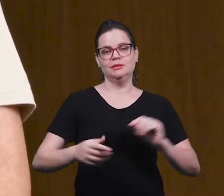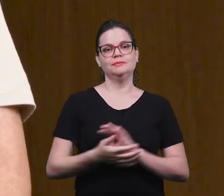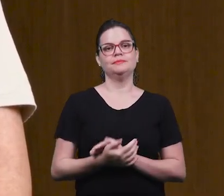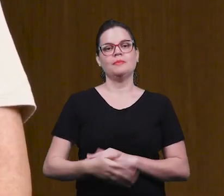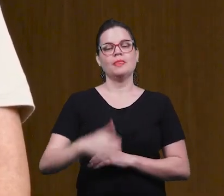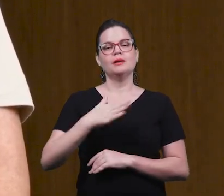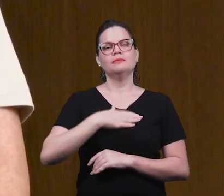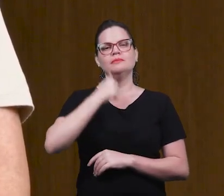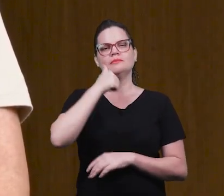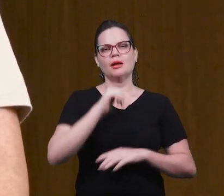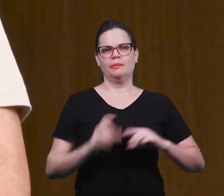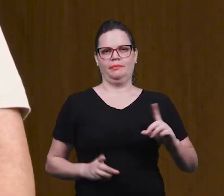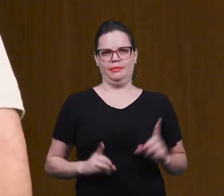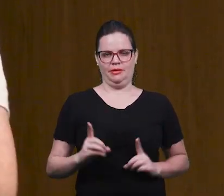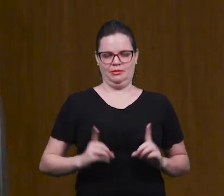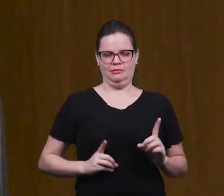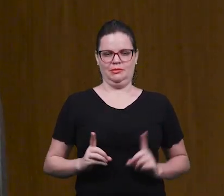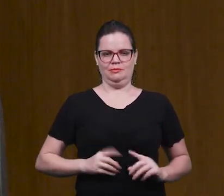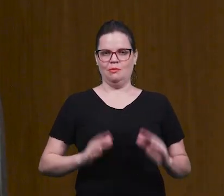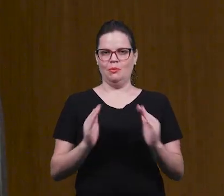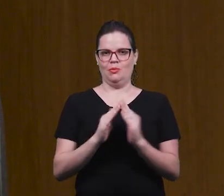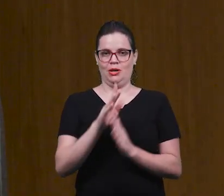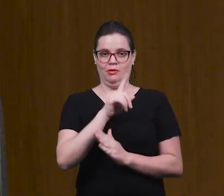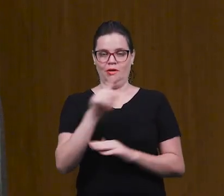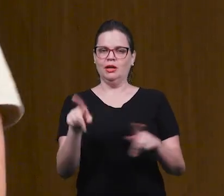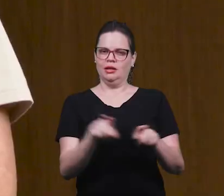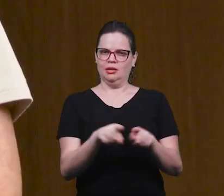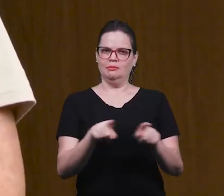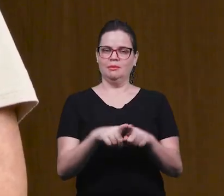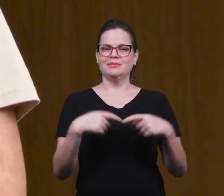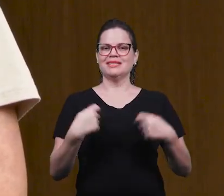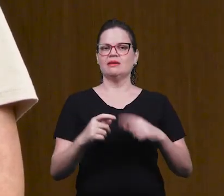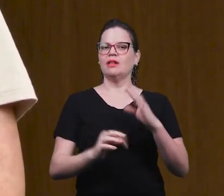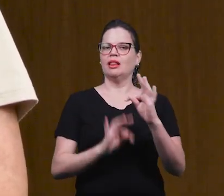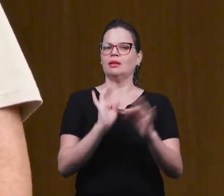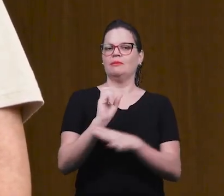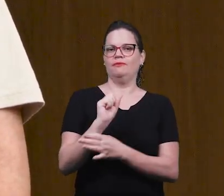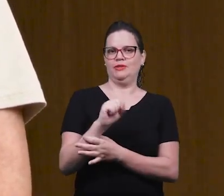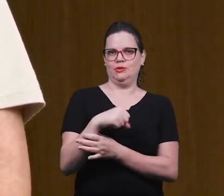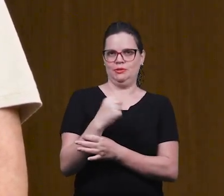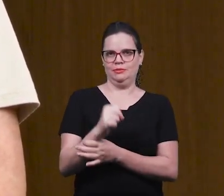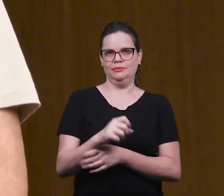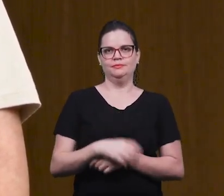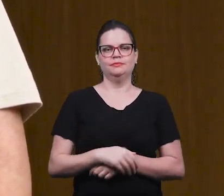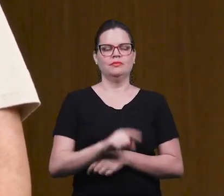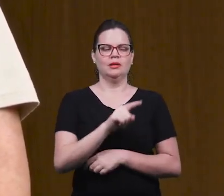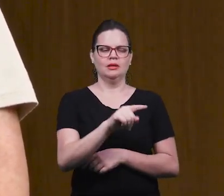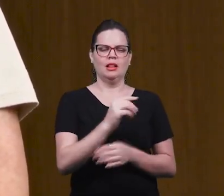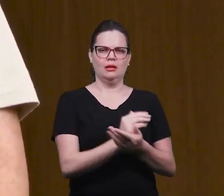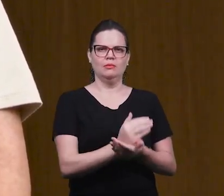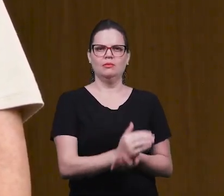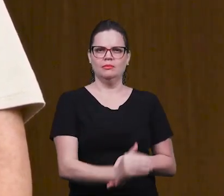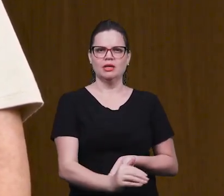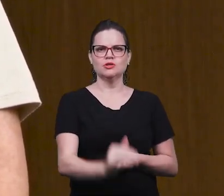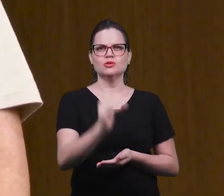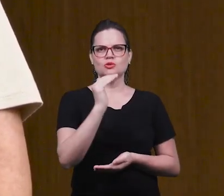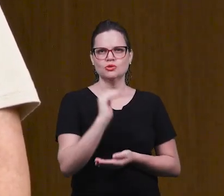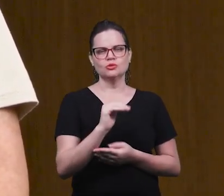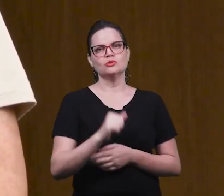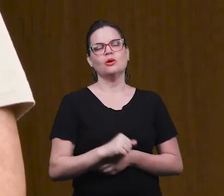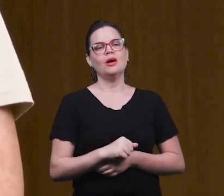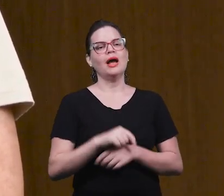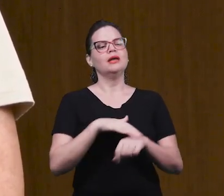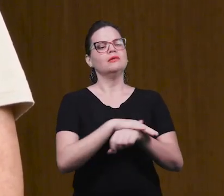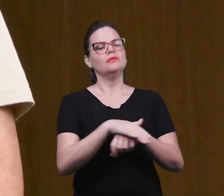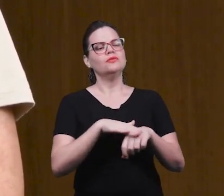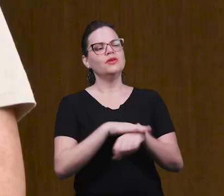uma prima que morava lá e fazia um tratamento de fisioterapia. Conversou com a fisioterapeuta que